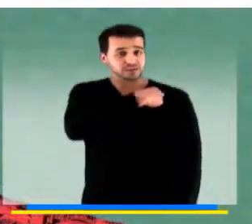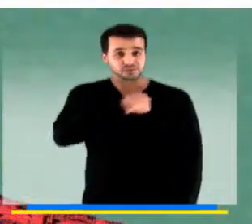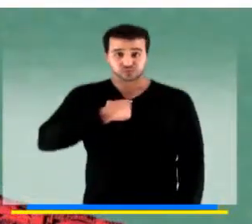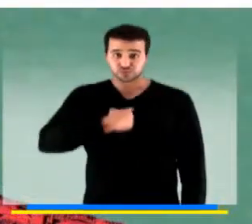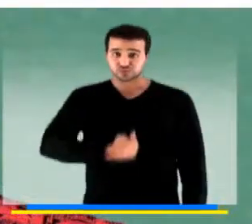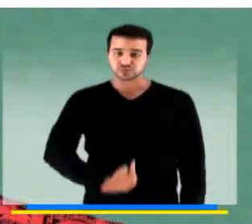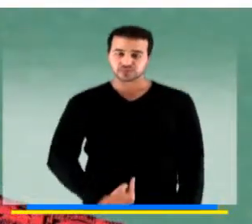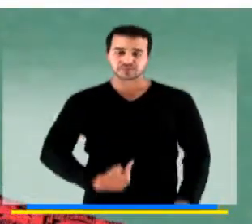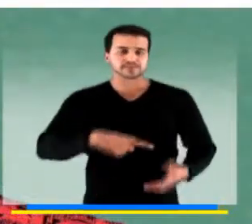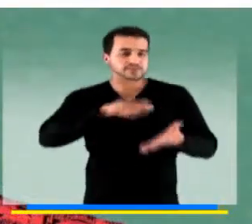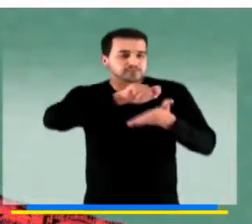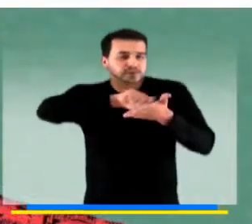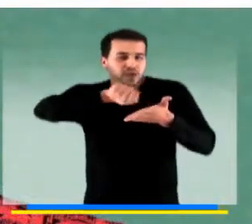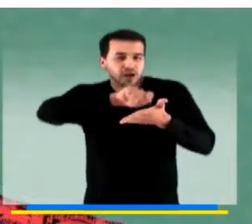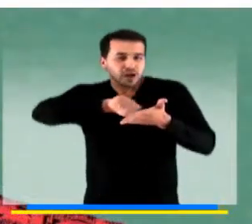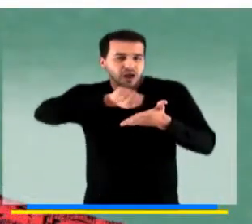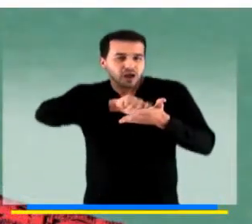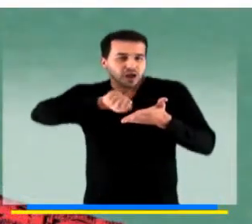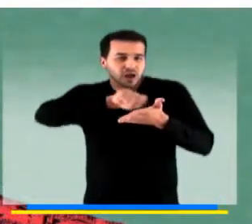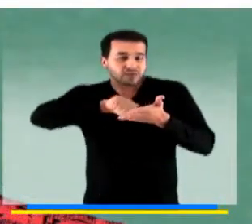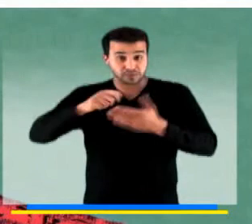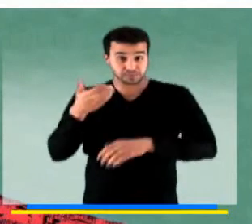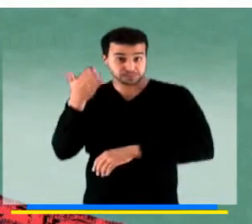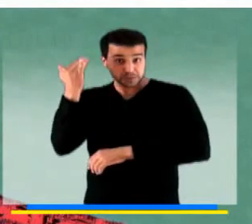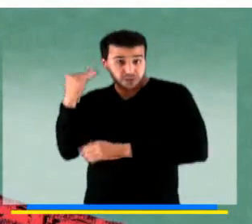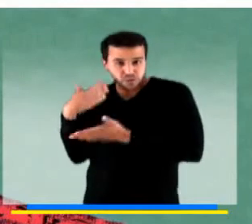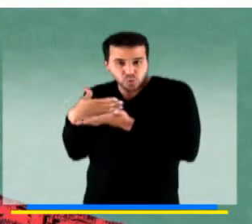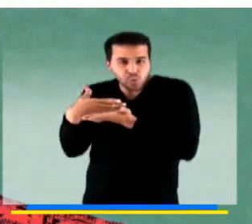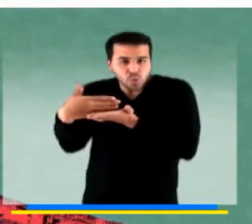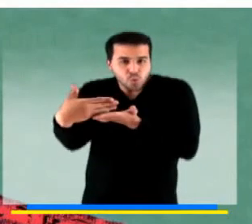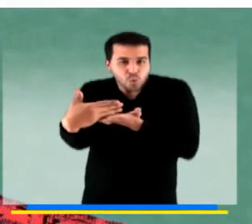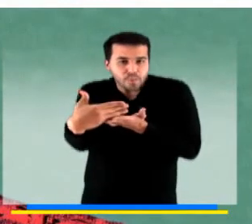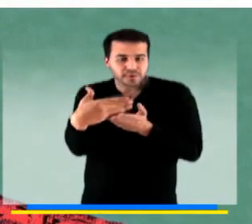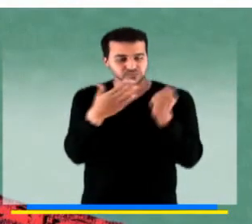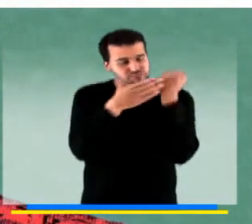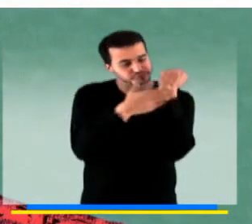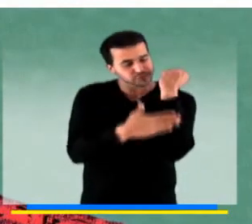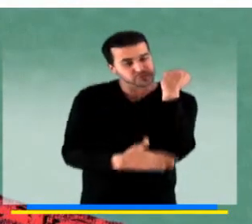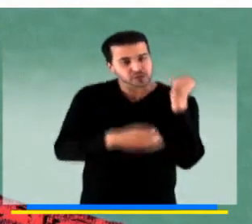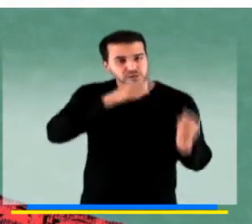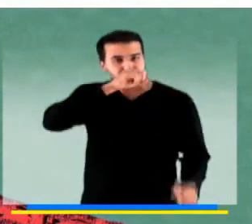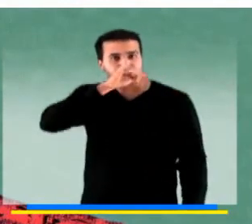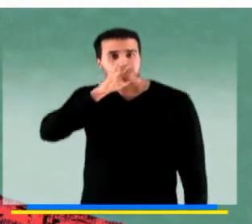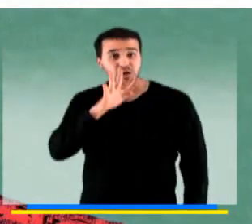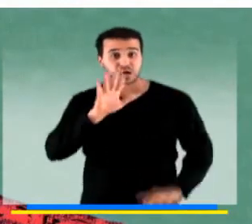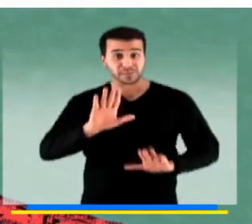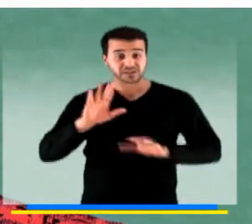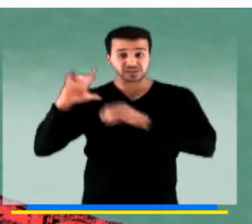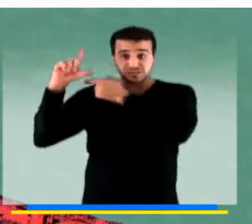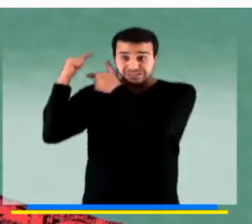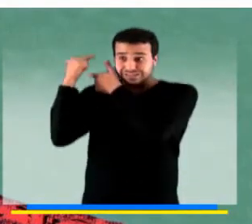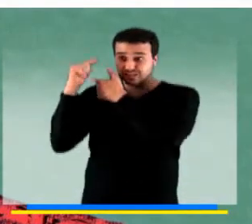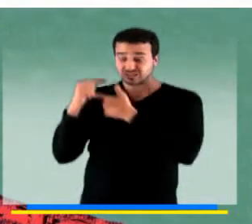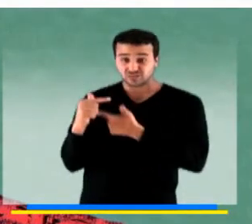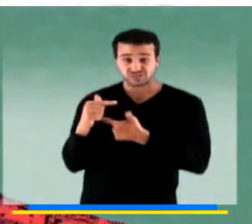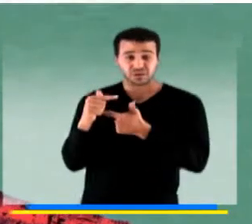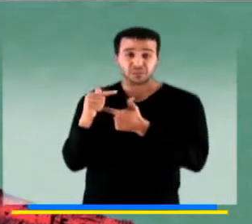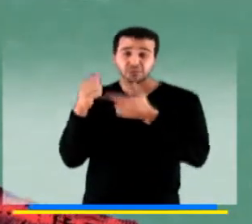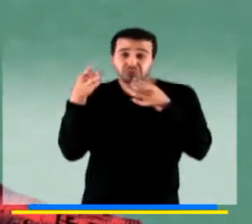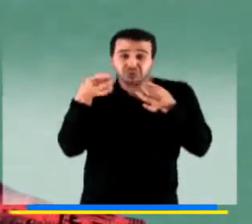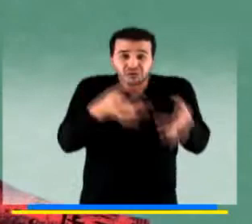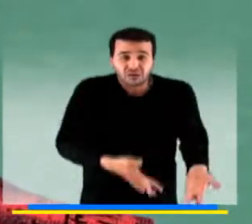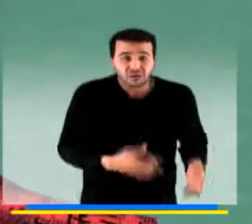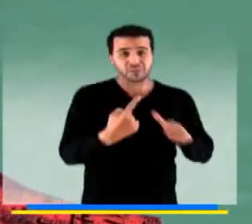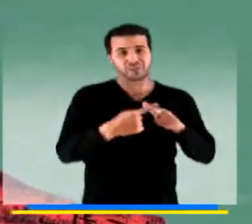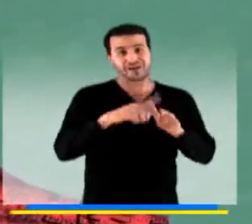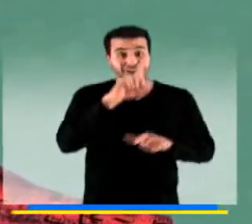Na China, escrevia-se inicialmente sobre lâminas de bambu, mas essa tradição foi